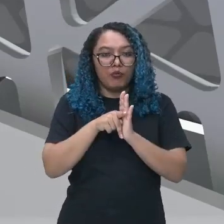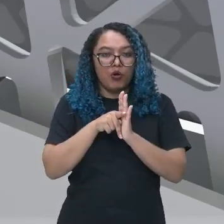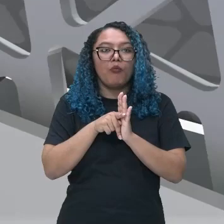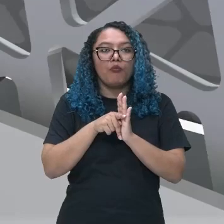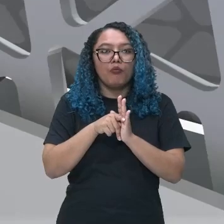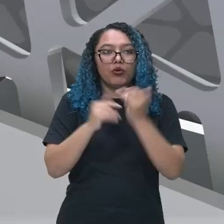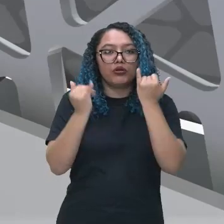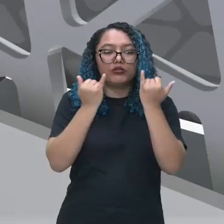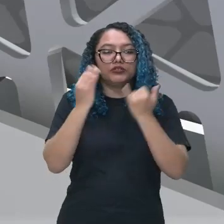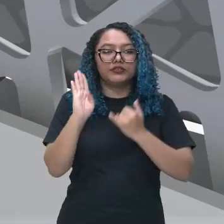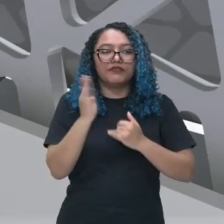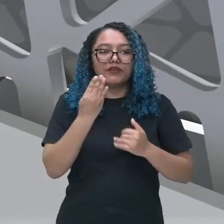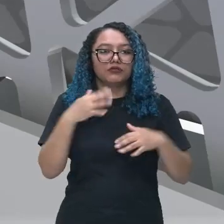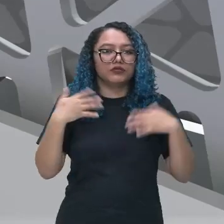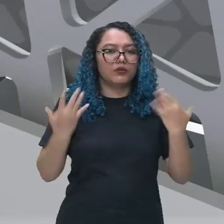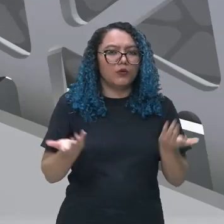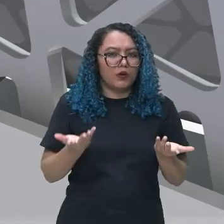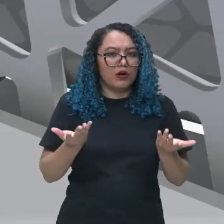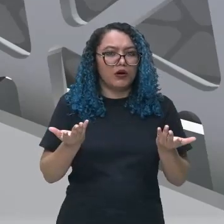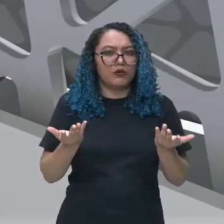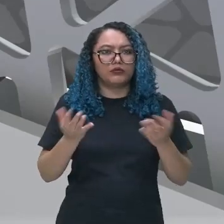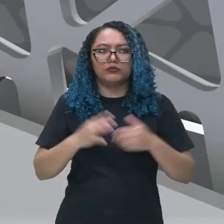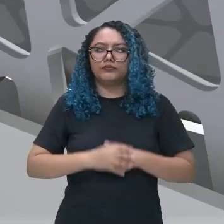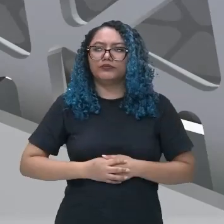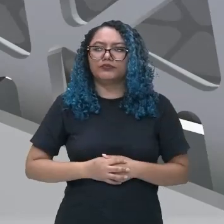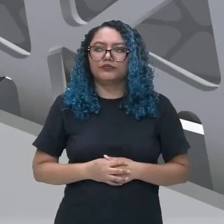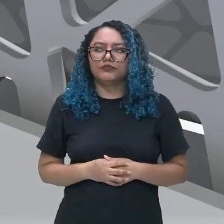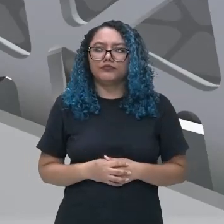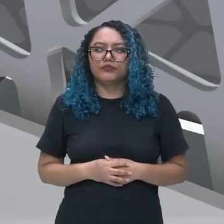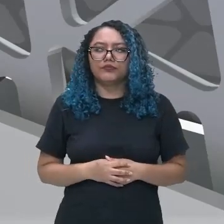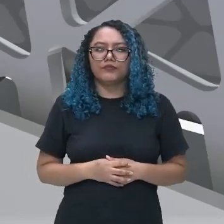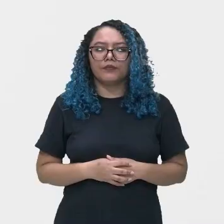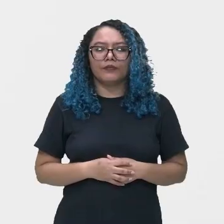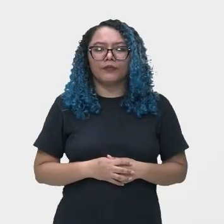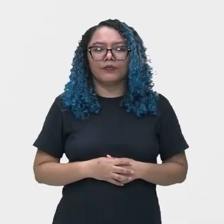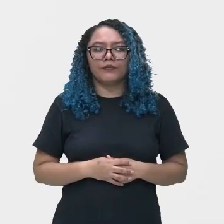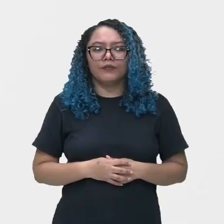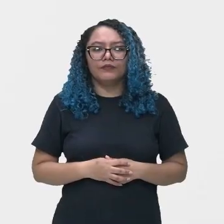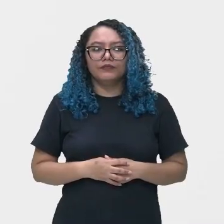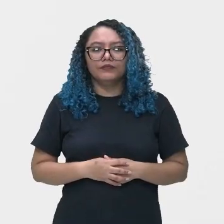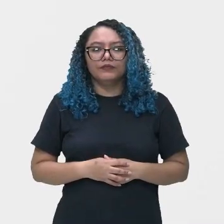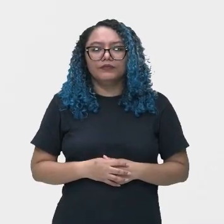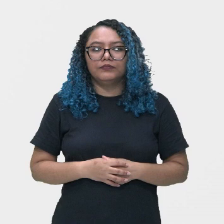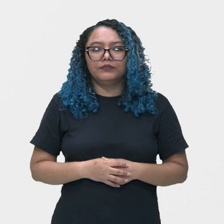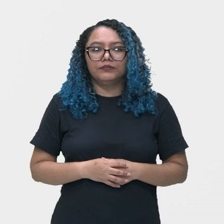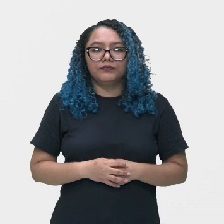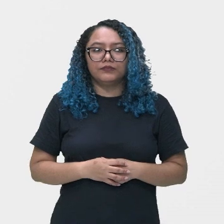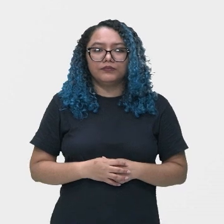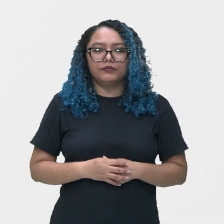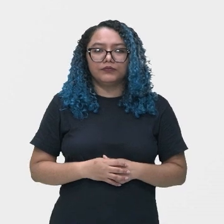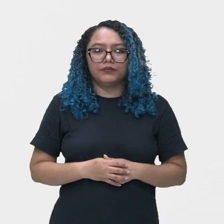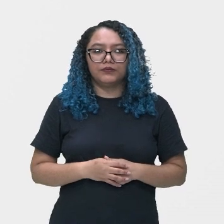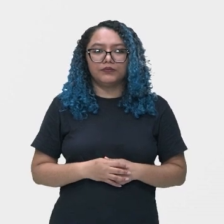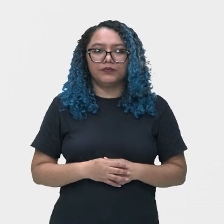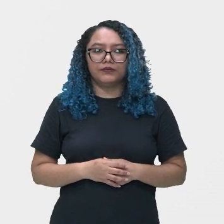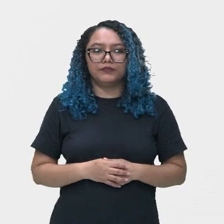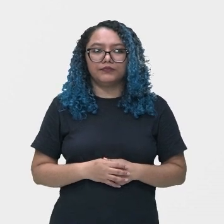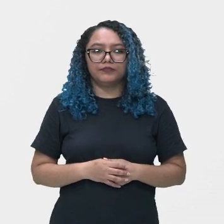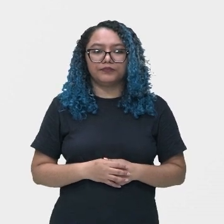dos meios jornalísticos, eles trazem? Vejam comigo. Aqui, vamos lá ver